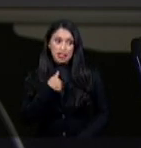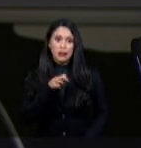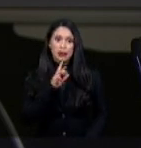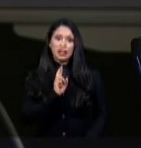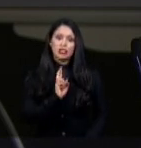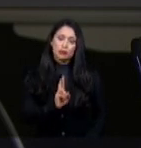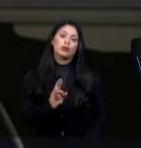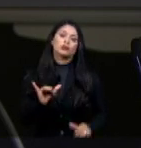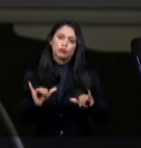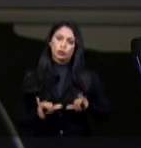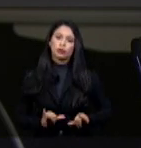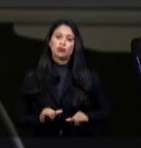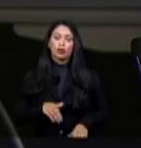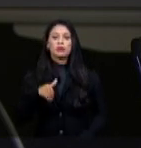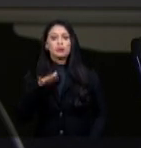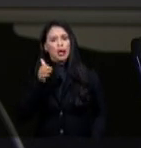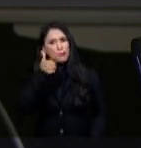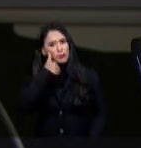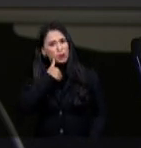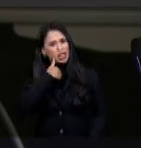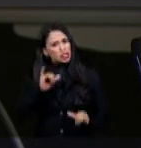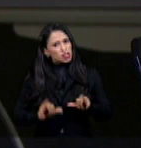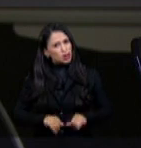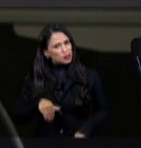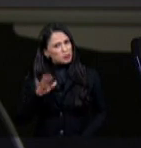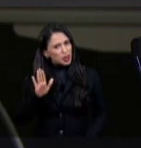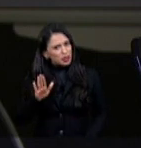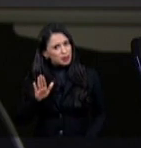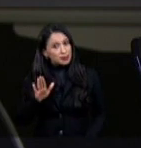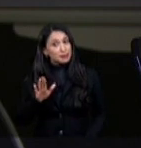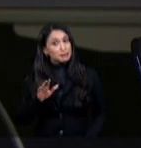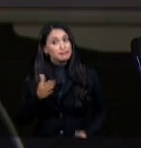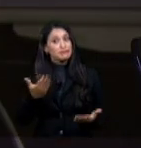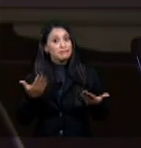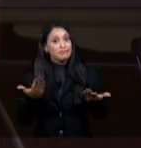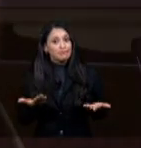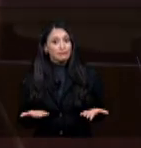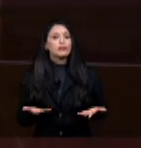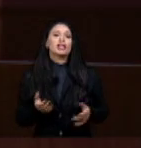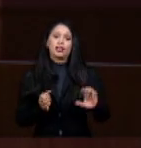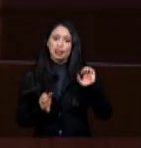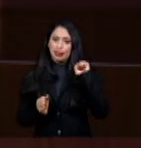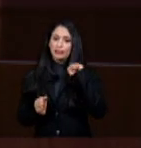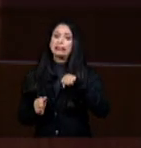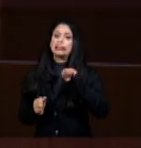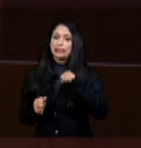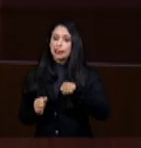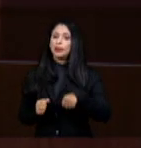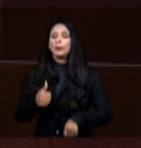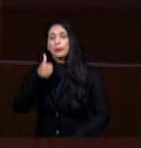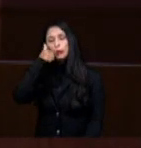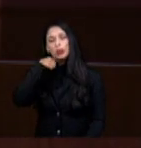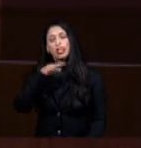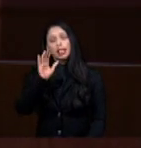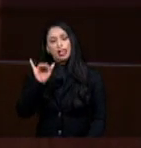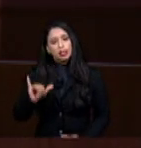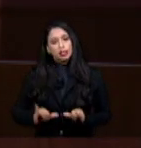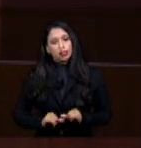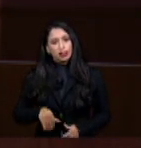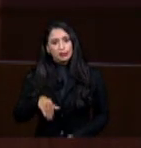sofre mais mulher sofre mais mas eu gostaria de dividir minhas impressões